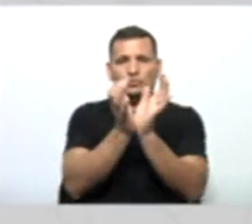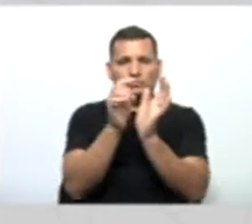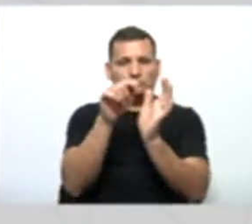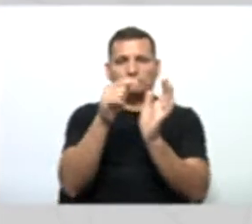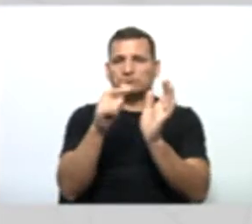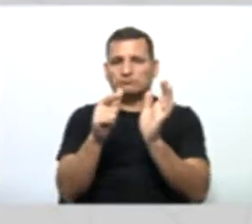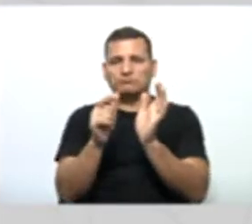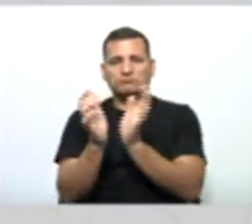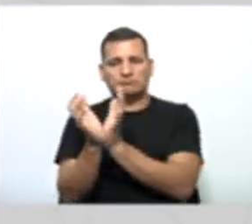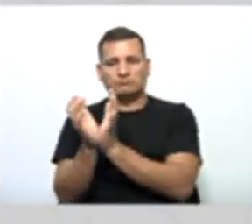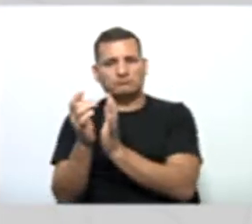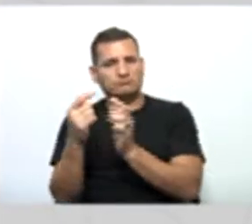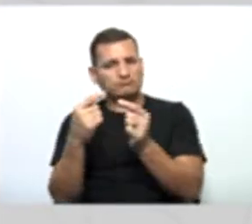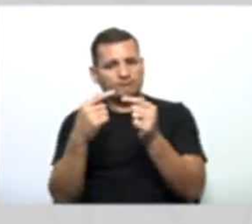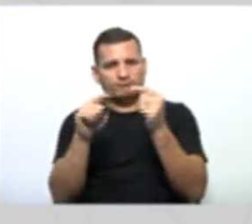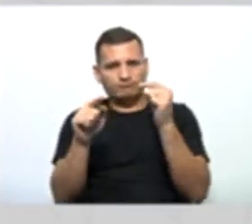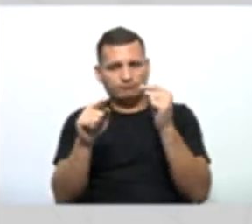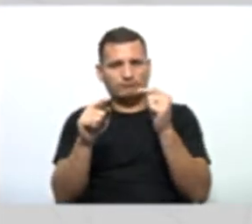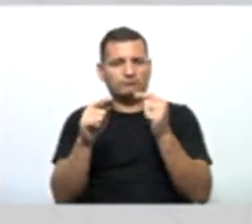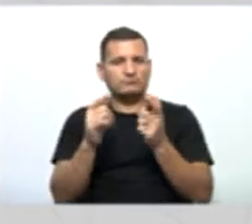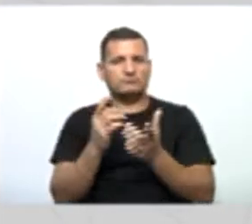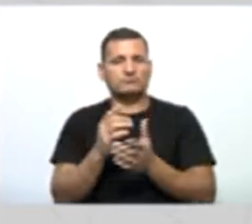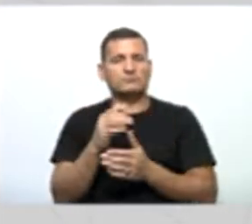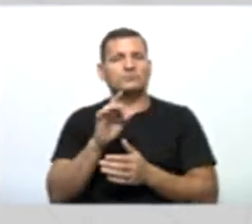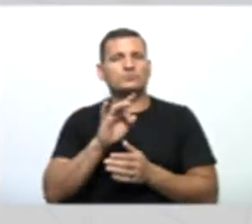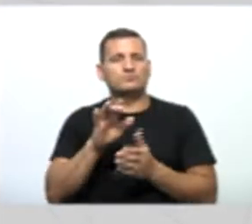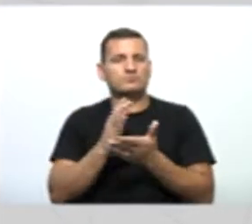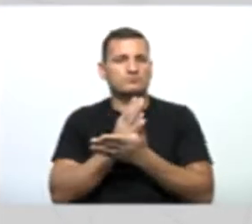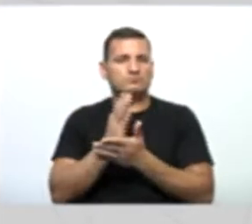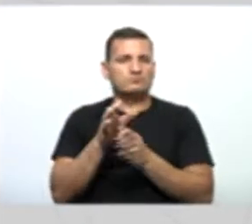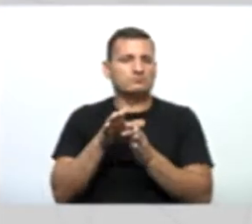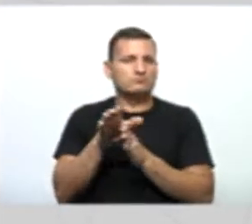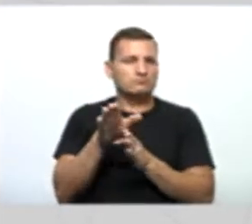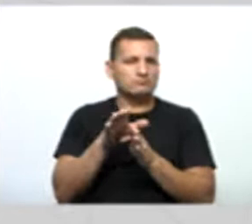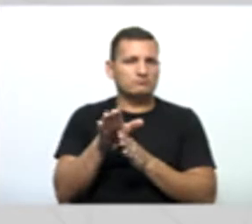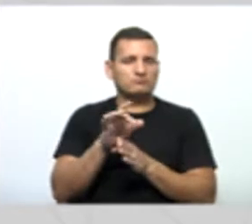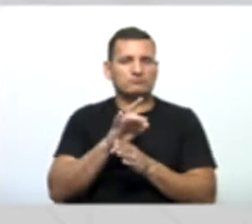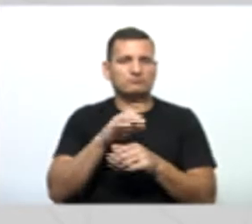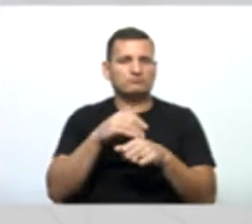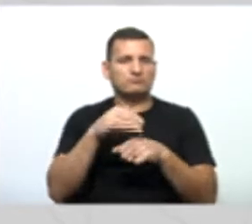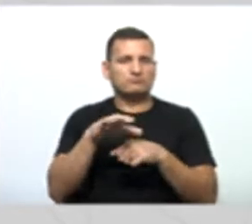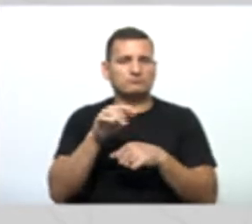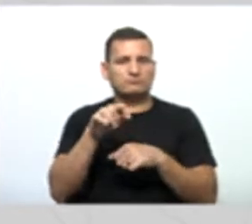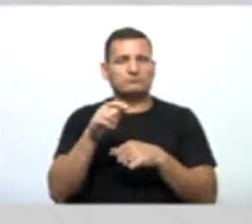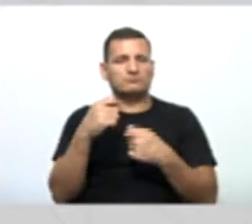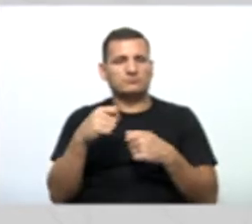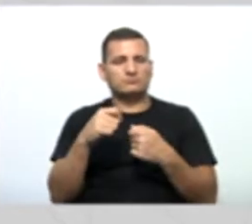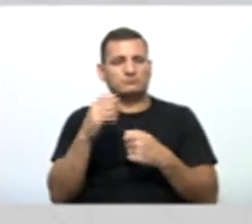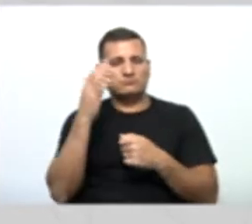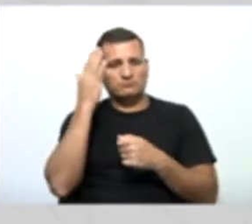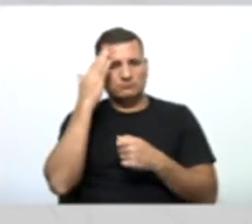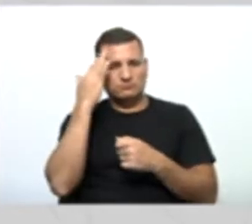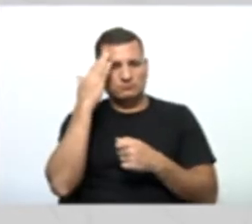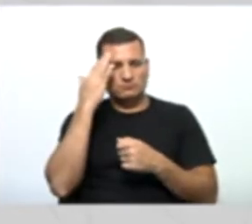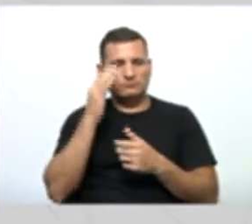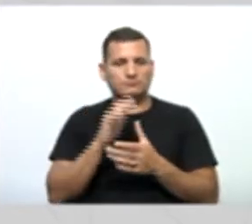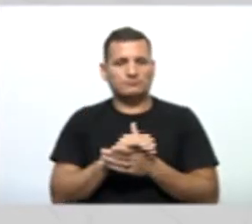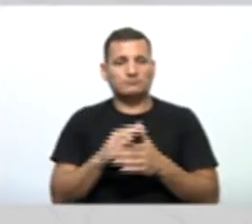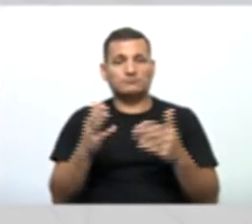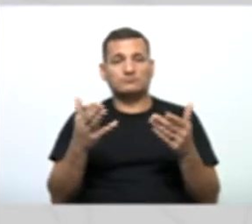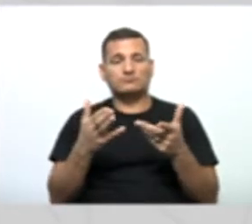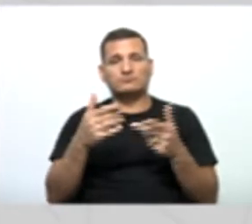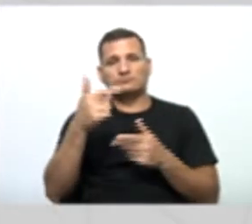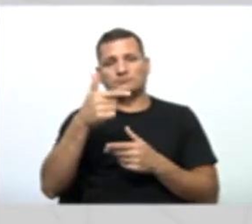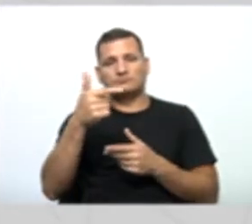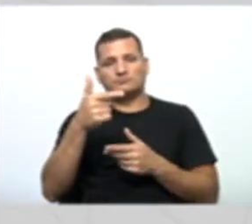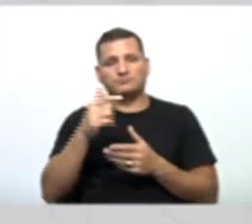no exemplo anterior, certo? Então são algumas dicas aí de proximidade que vocês têm que relevar, certo? Agora